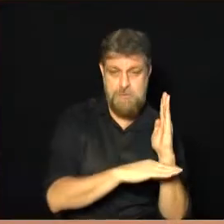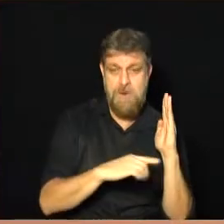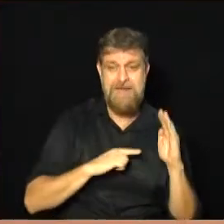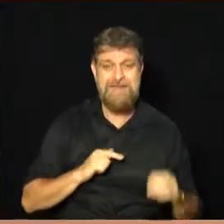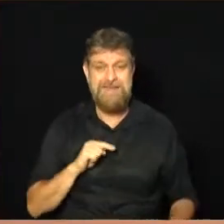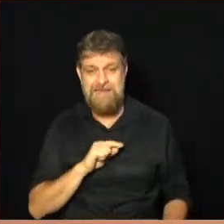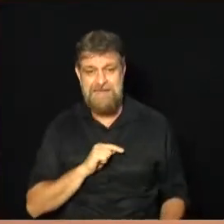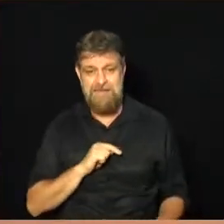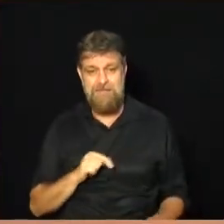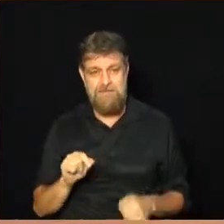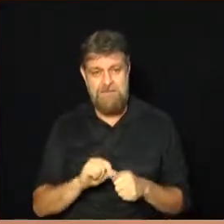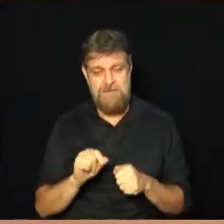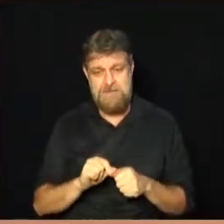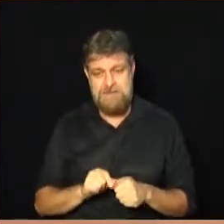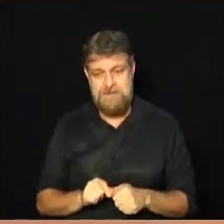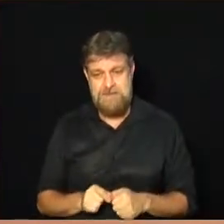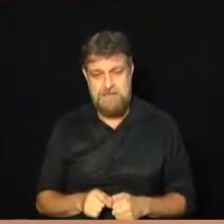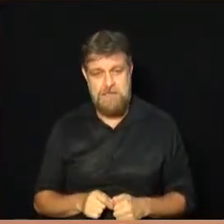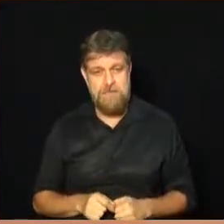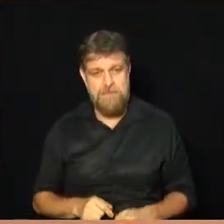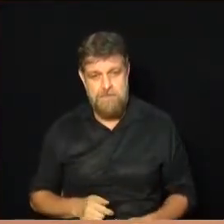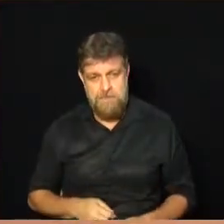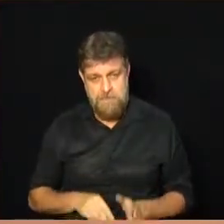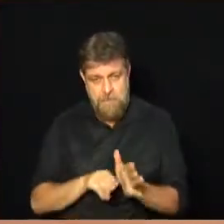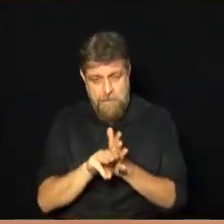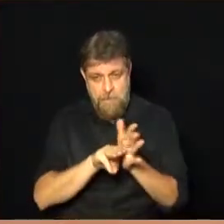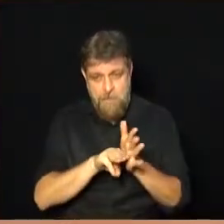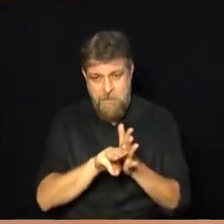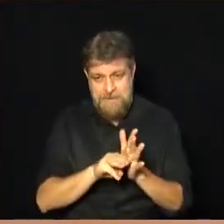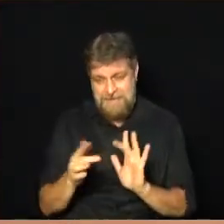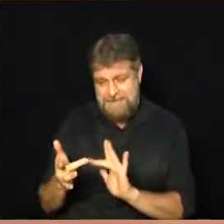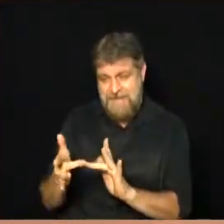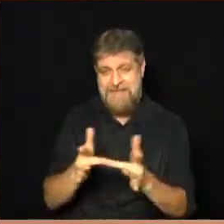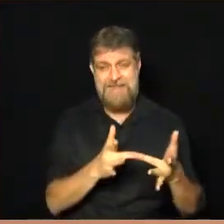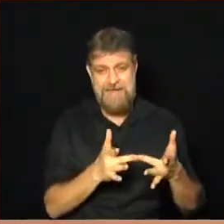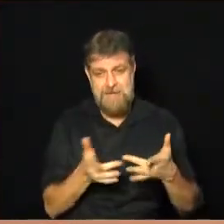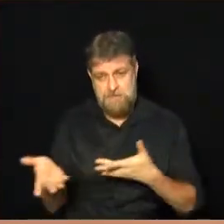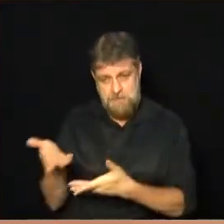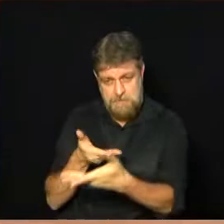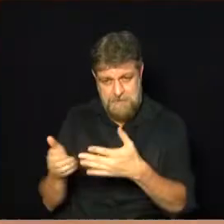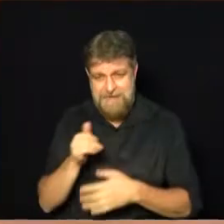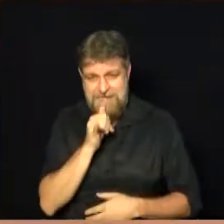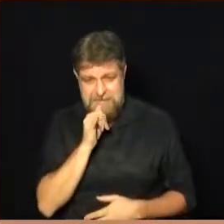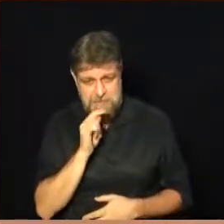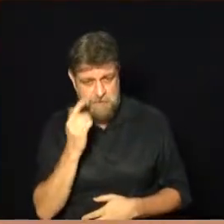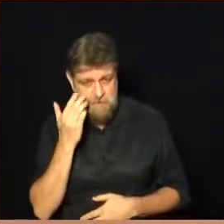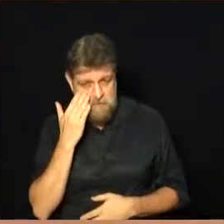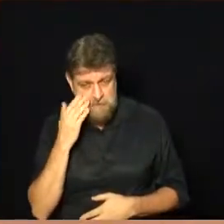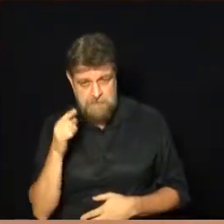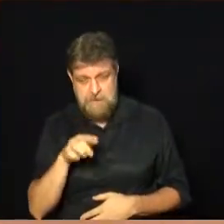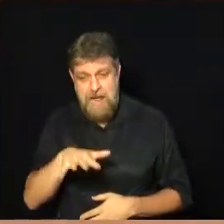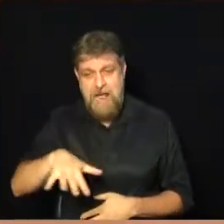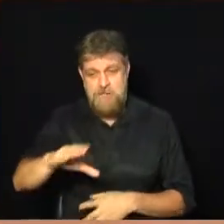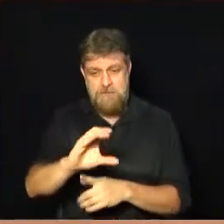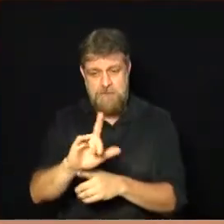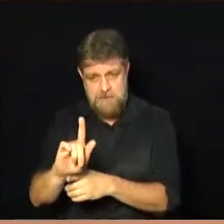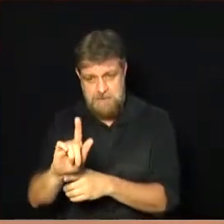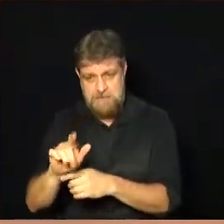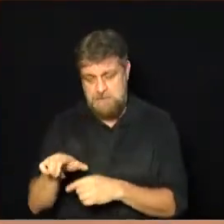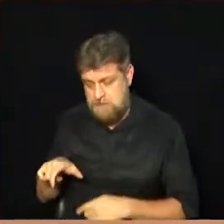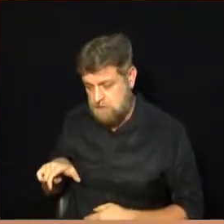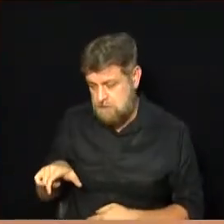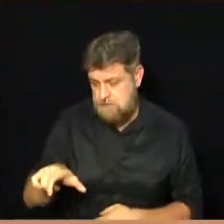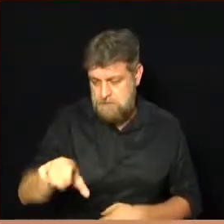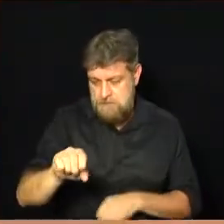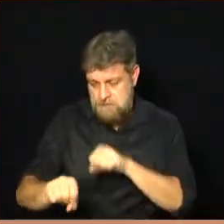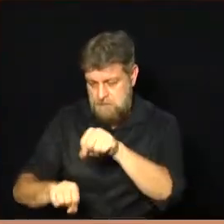fazer integração, o processo de modais integrados. Então, vou dar 2 exemplos da sua região, que foram ciclovias que eu